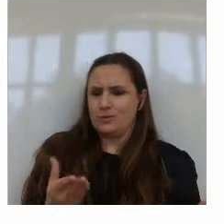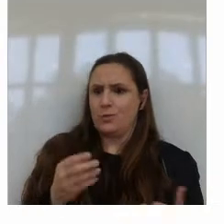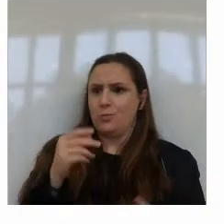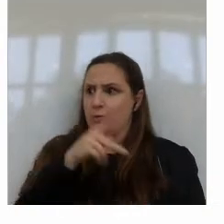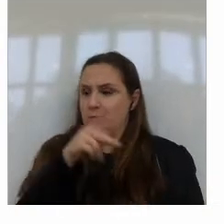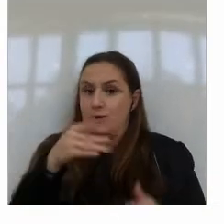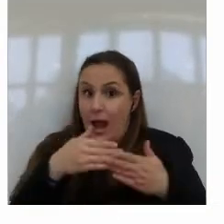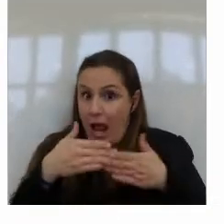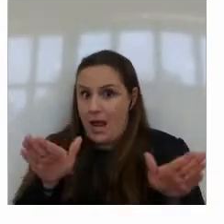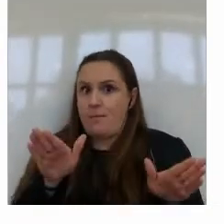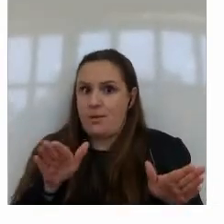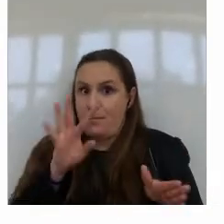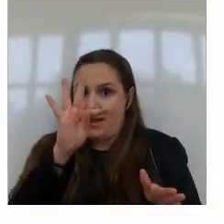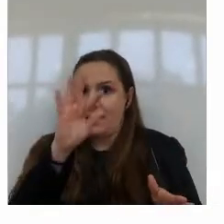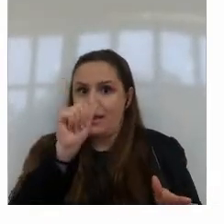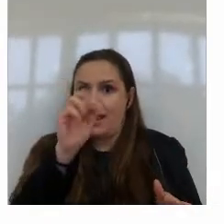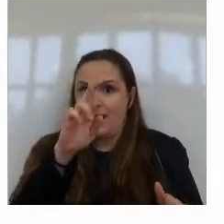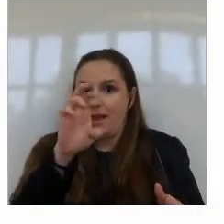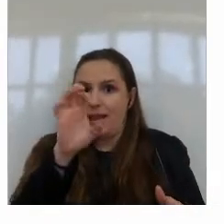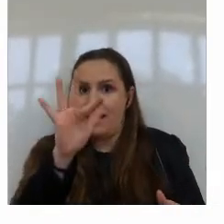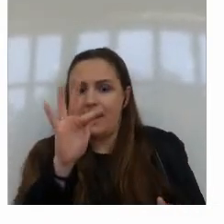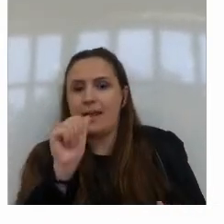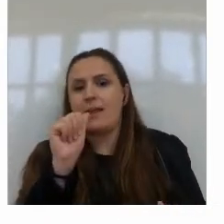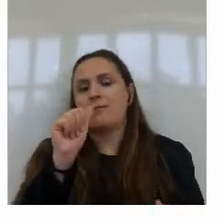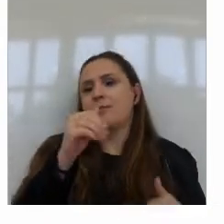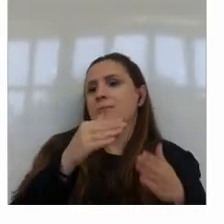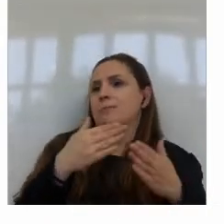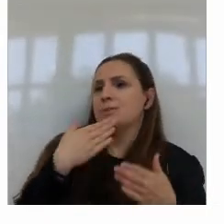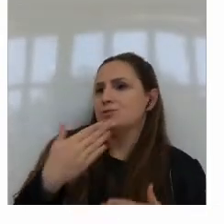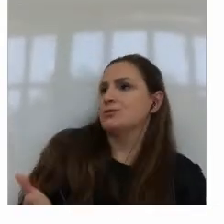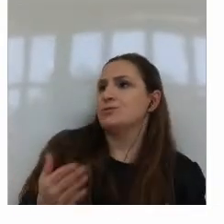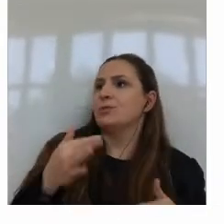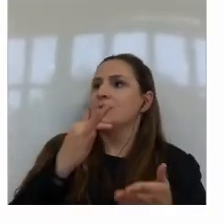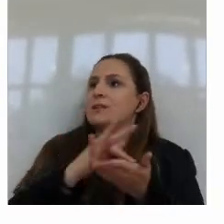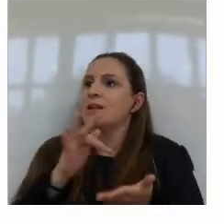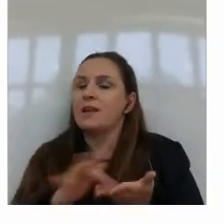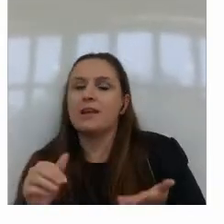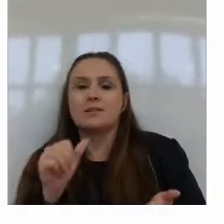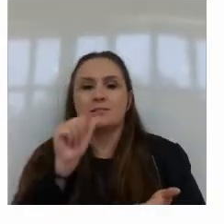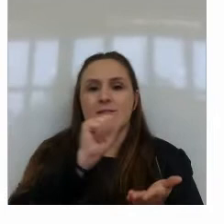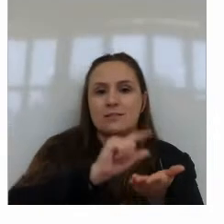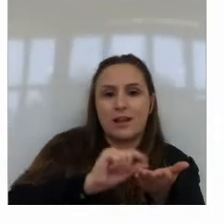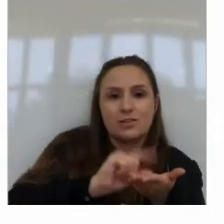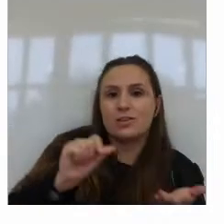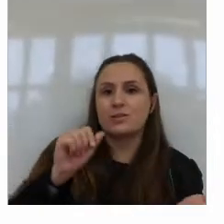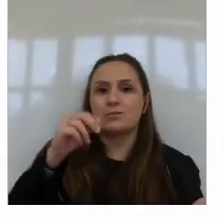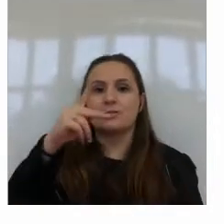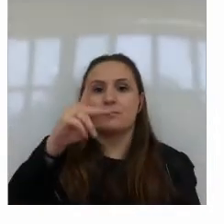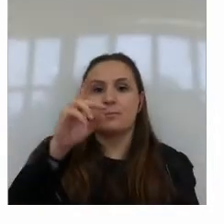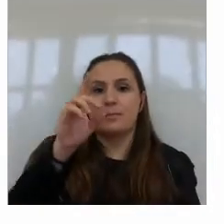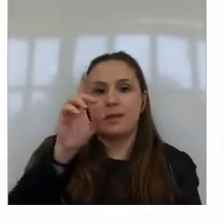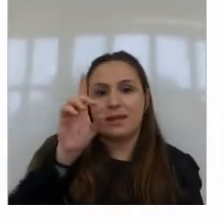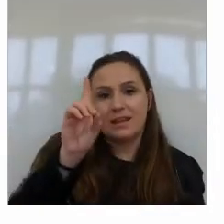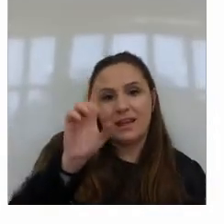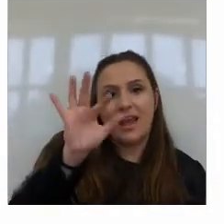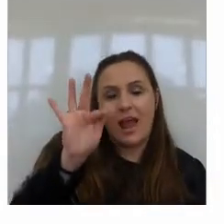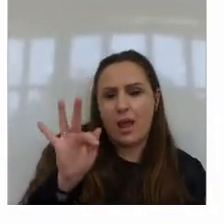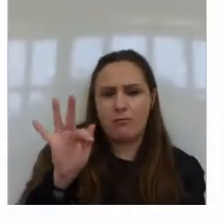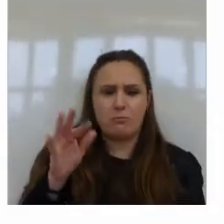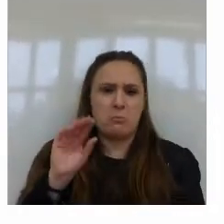o professor pode abrir uma tarefa no componente curricular solicitando que os alunos enviem textos, artigos, até